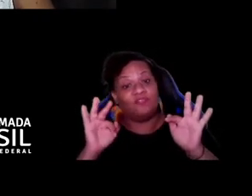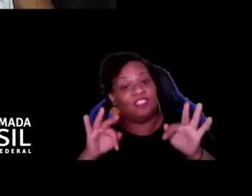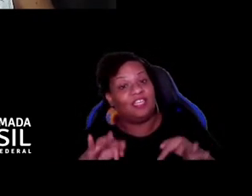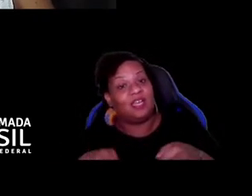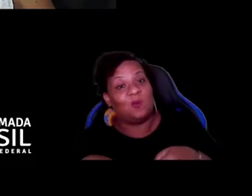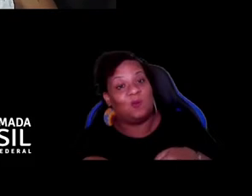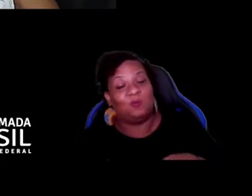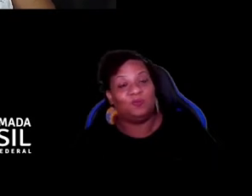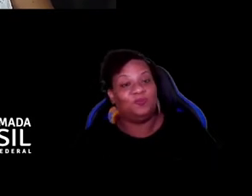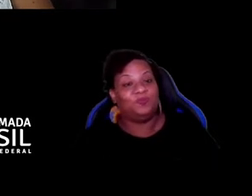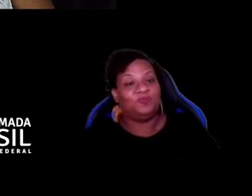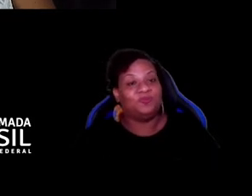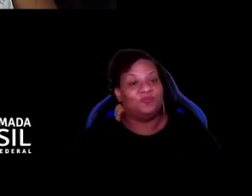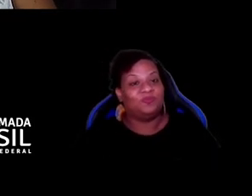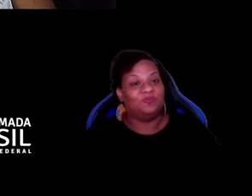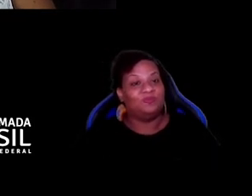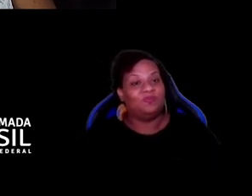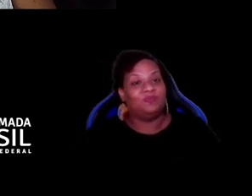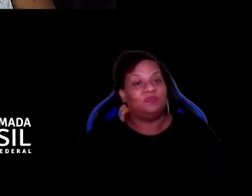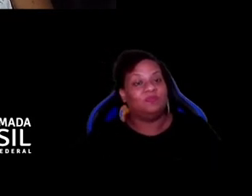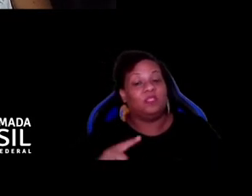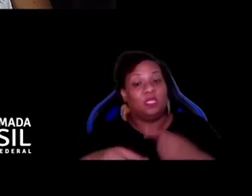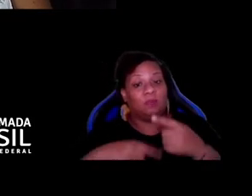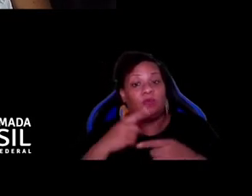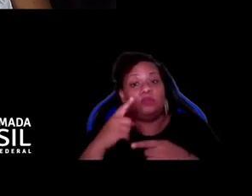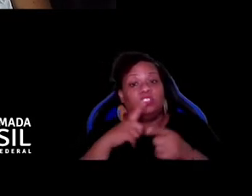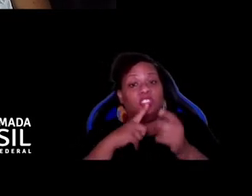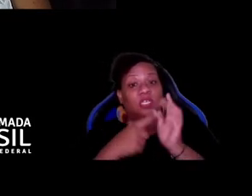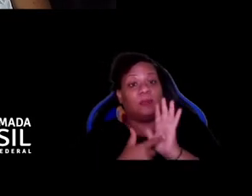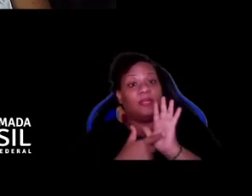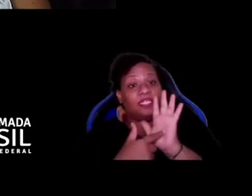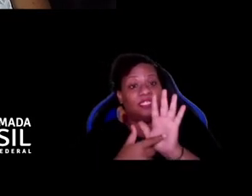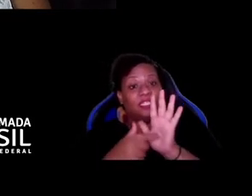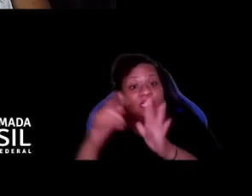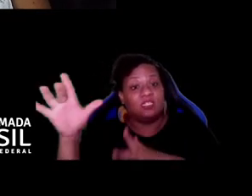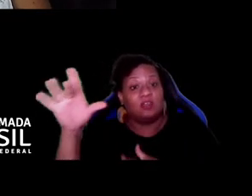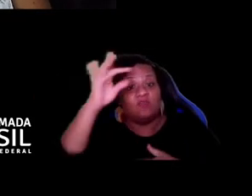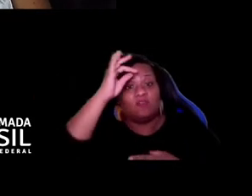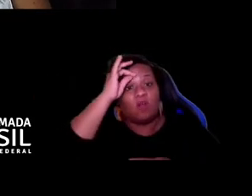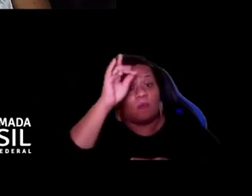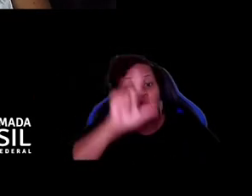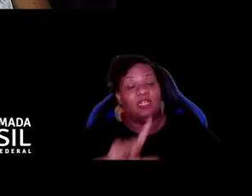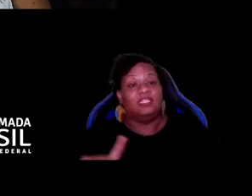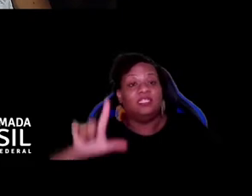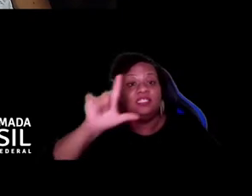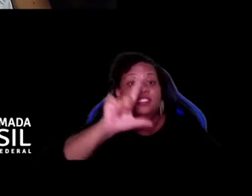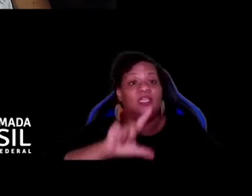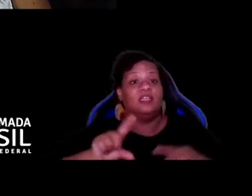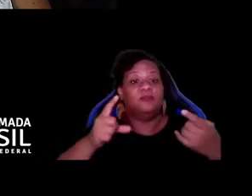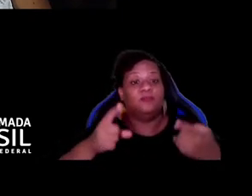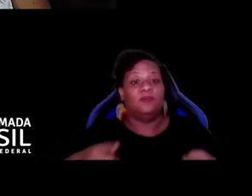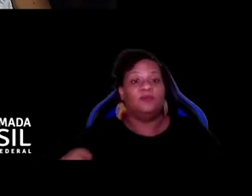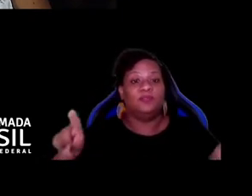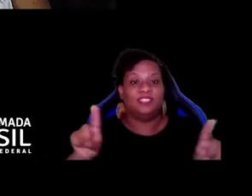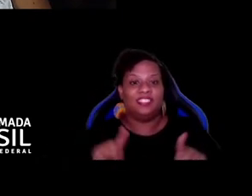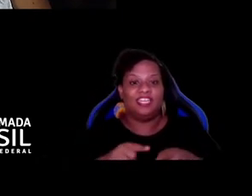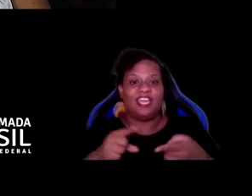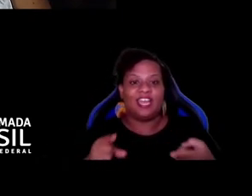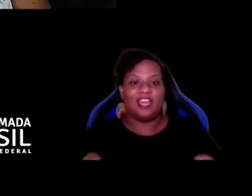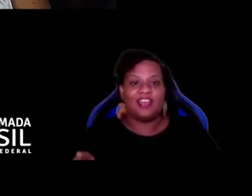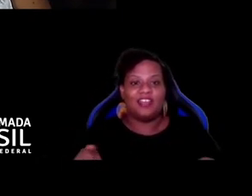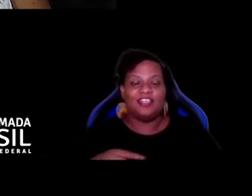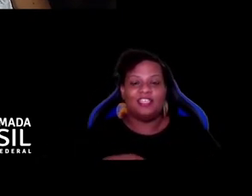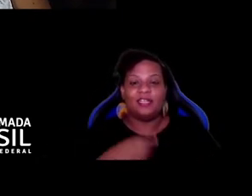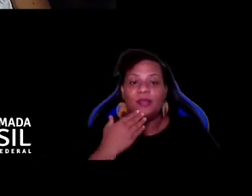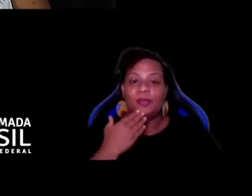Beleza. uma apresentação performática, litero-musical de Márcia Campelo, né? Então eu peço a